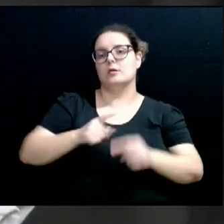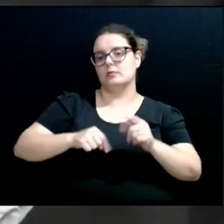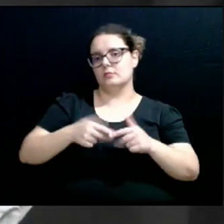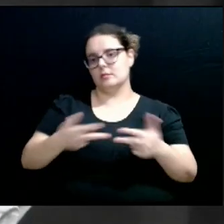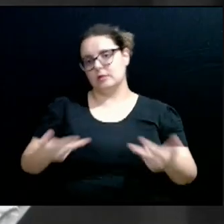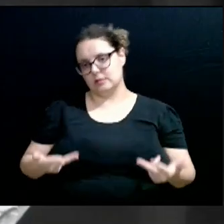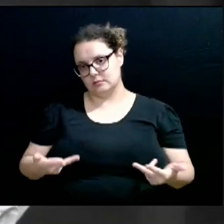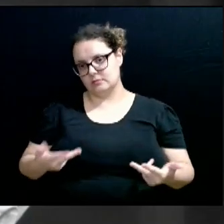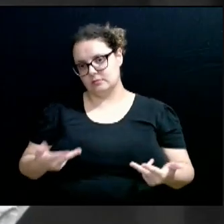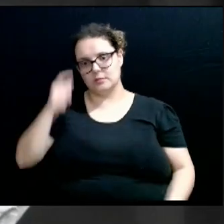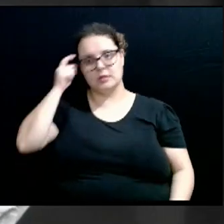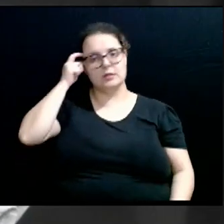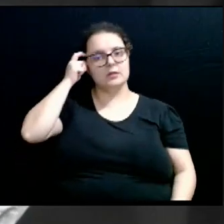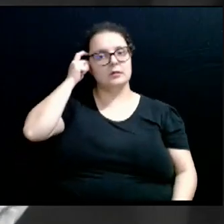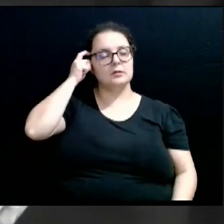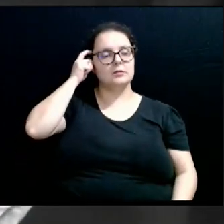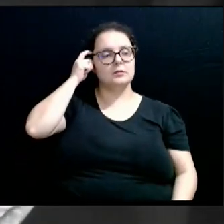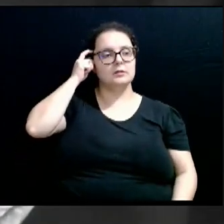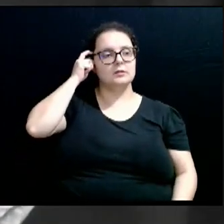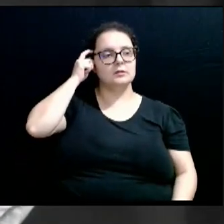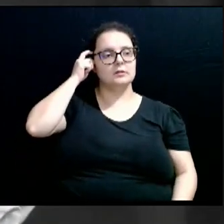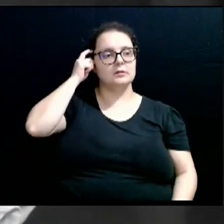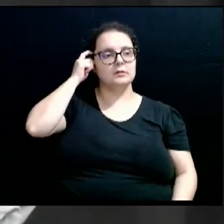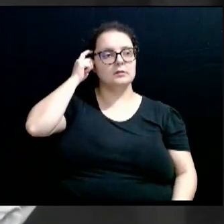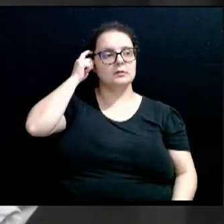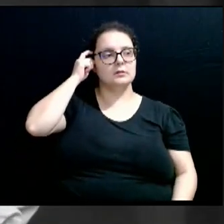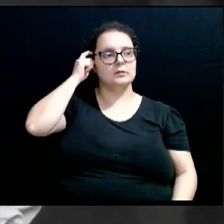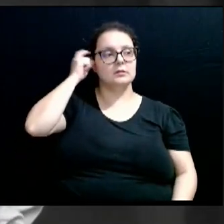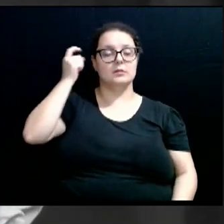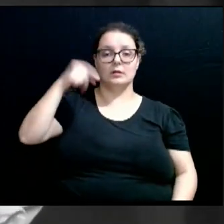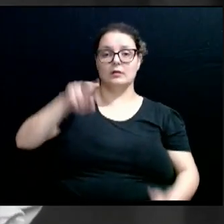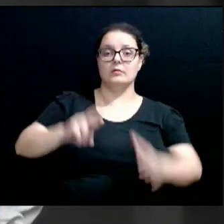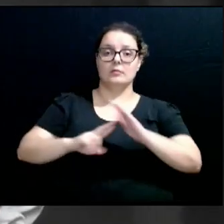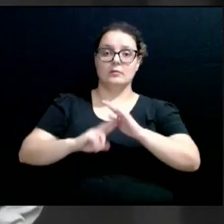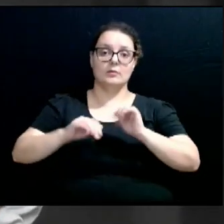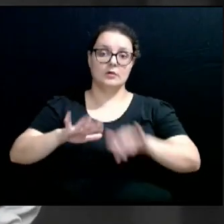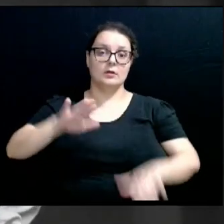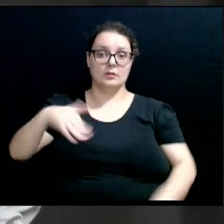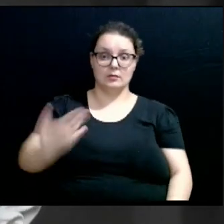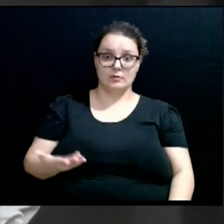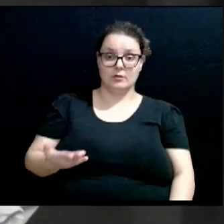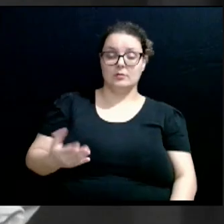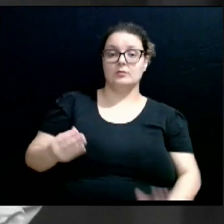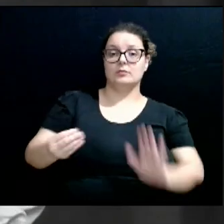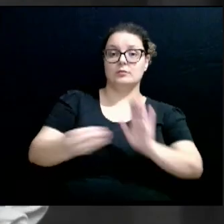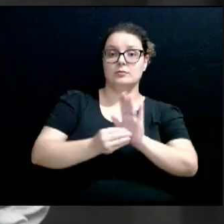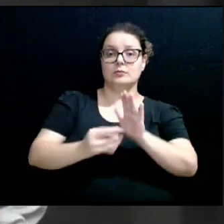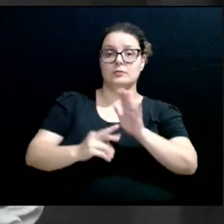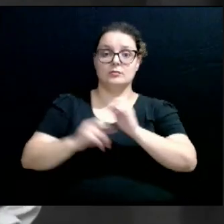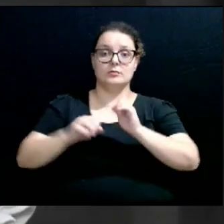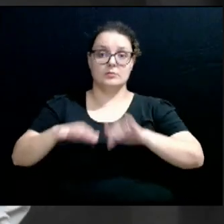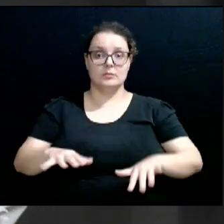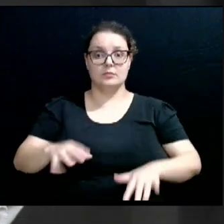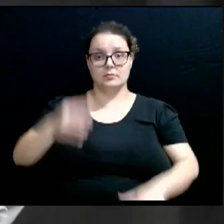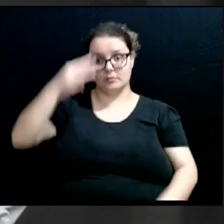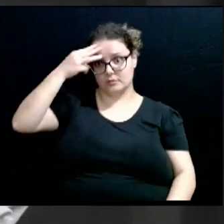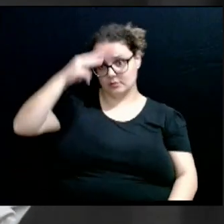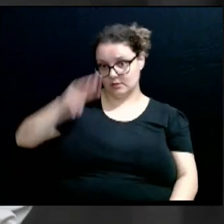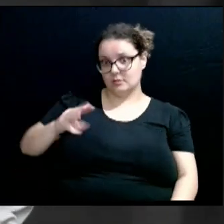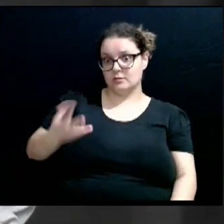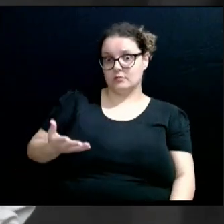para a feira. E o incrível é que quando ele sai, no último dia de feira, foram 3 dias, ele falou assim, olha, eu